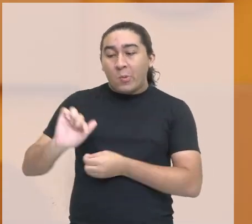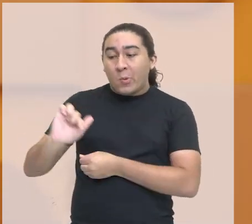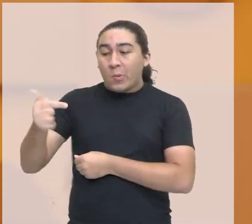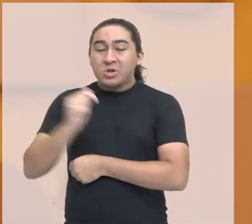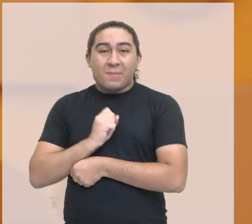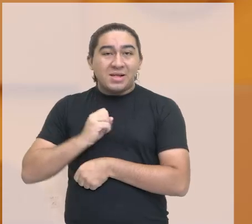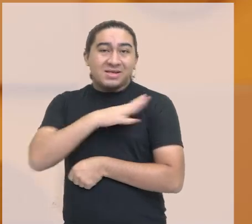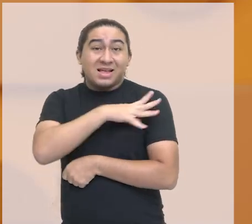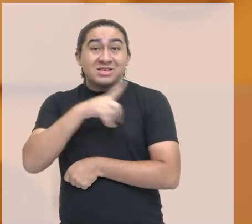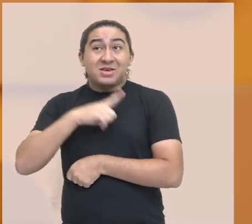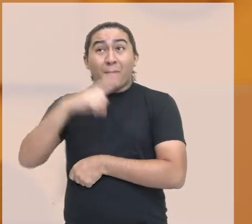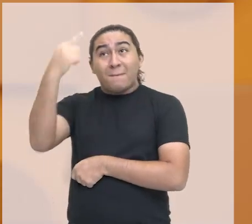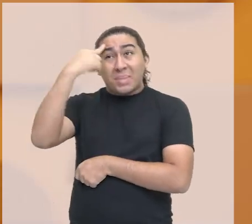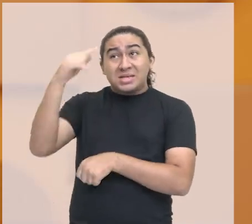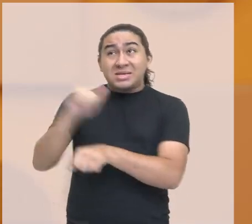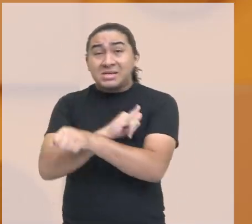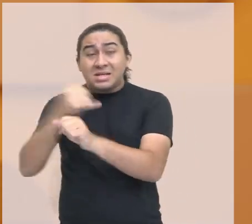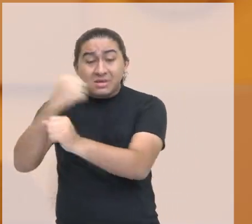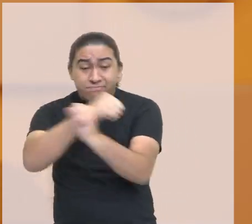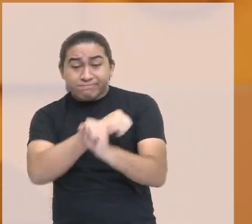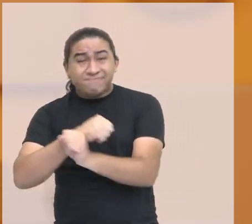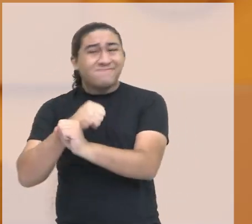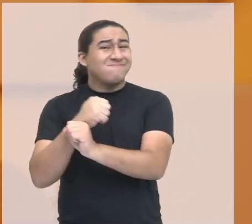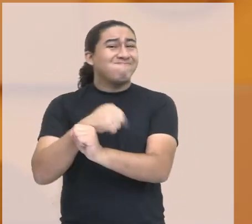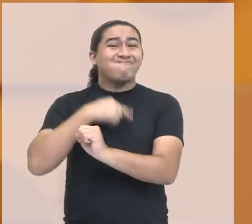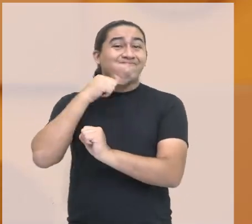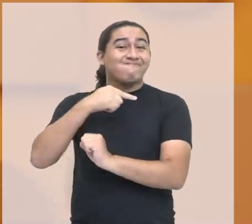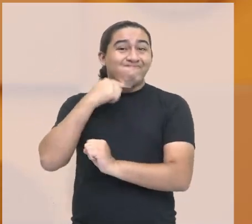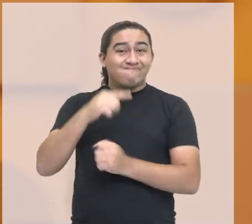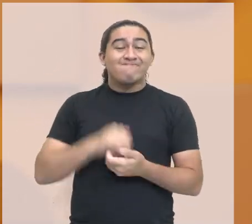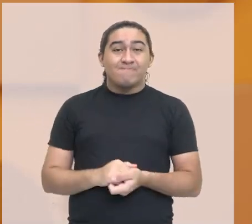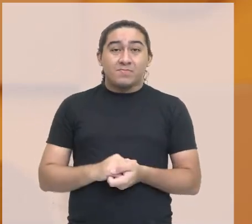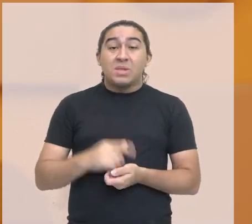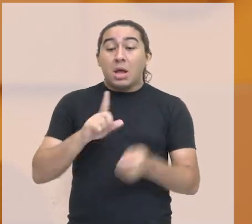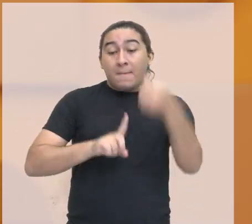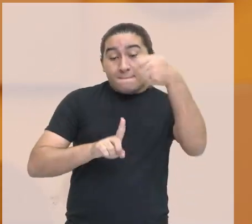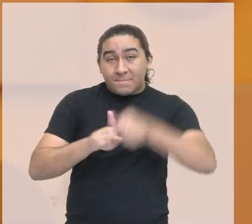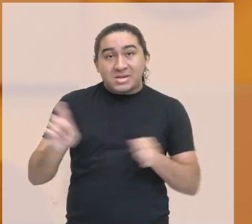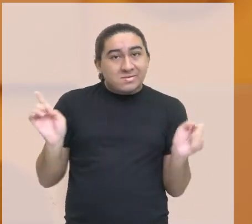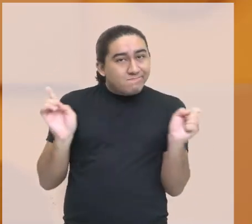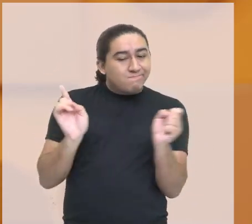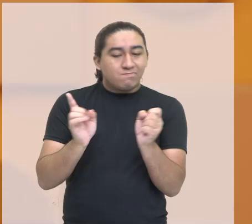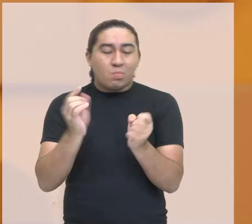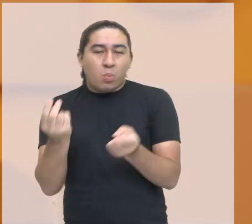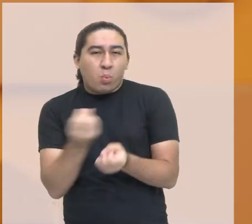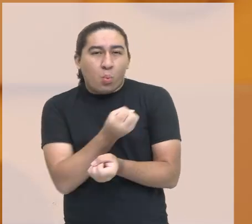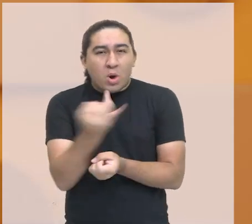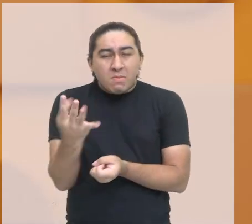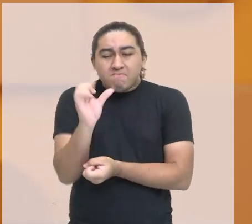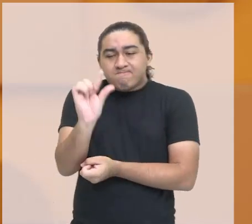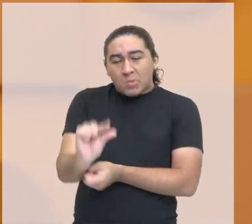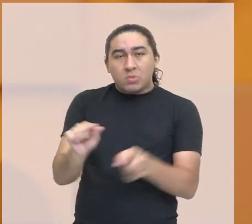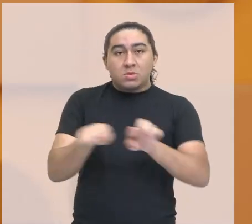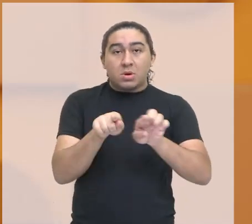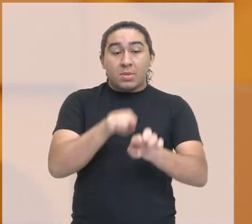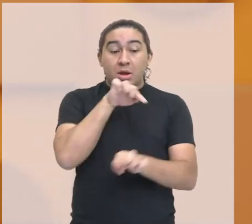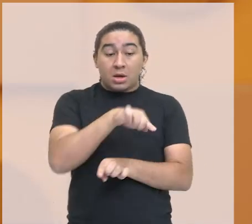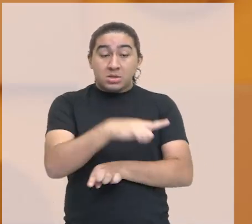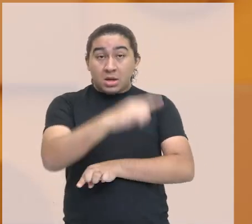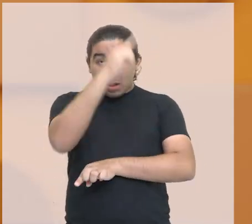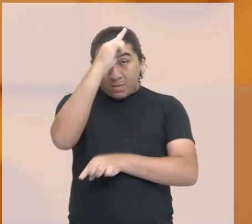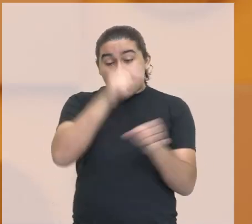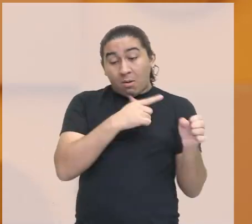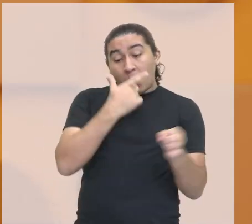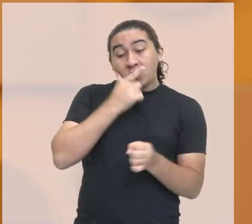nem sequer pensar em se defender. Em pouco tempo, poucos meses, o Hitler e seu exército, o exército alemão,